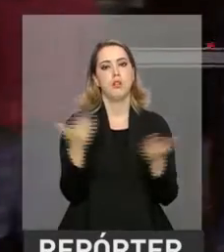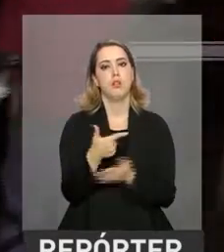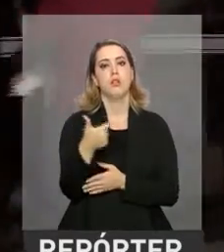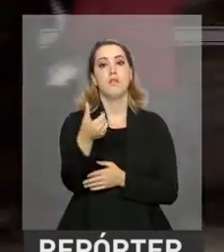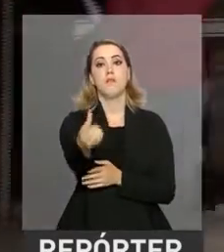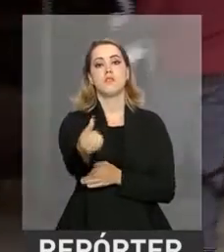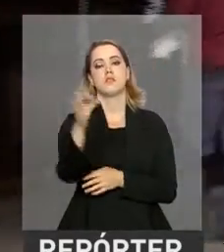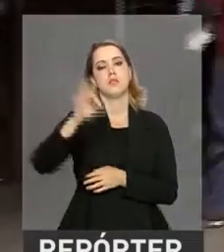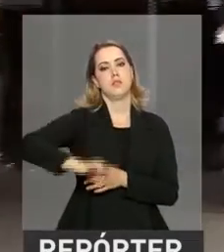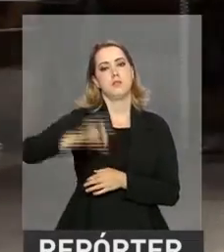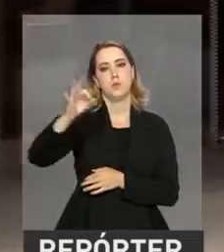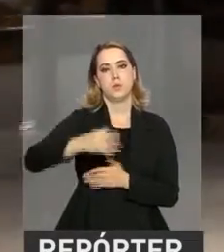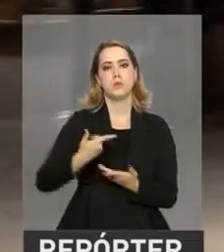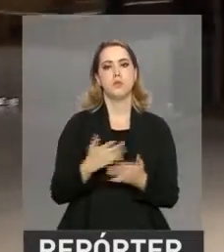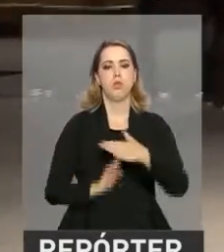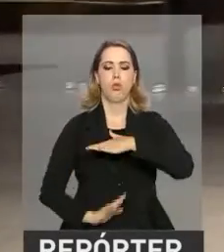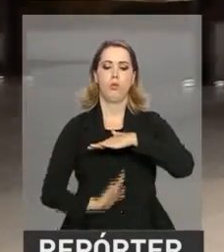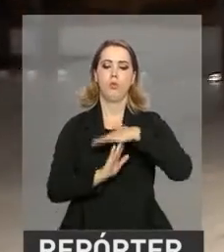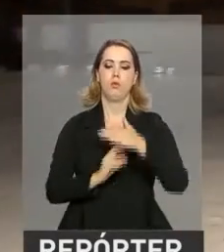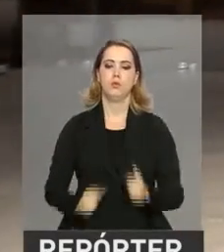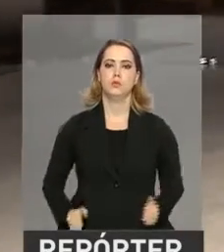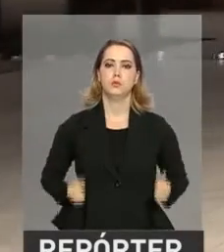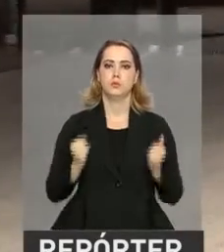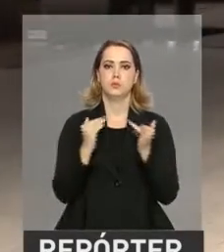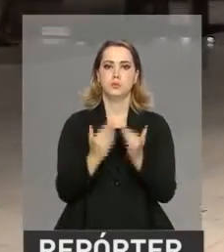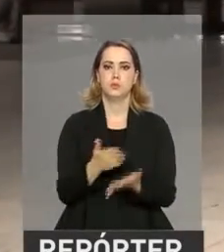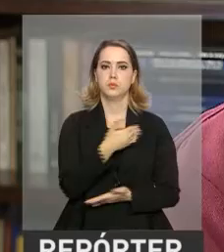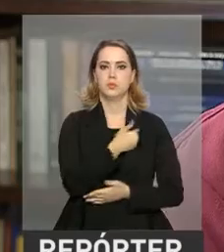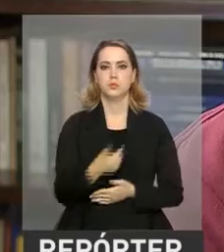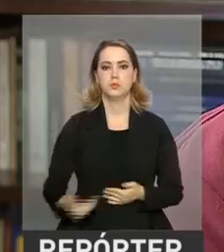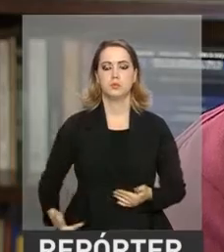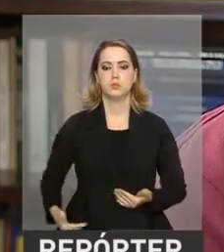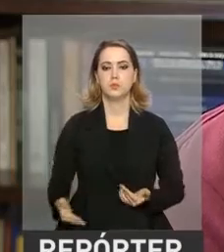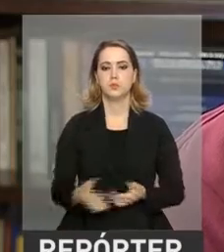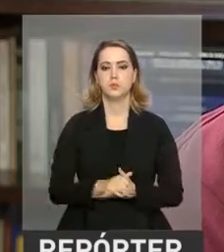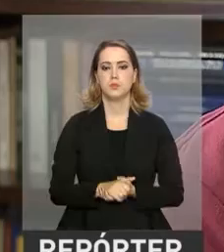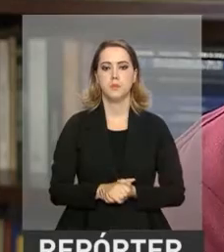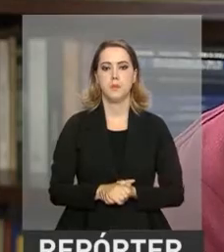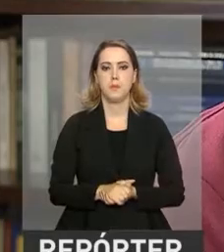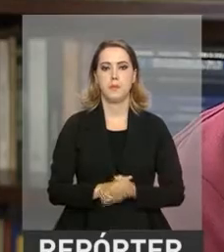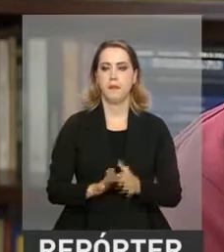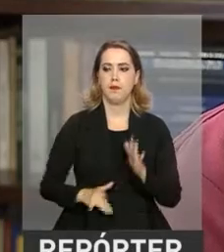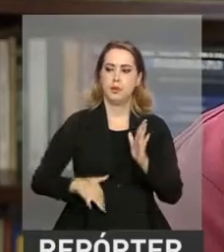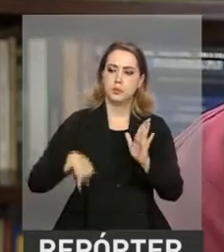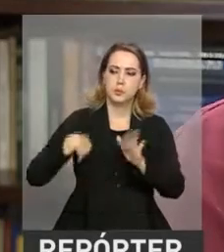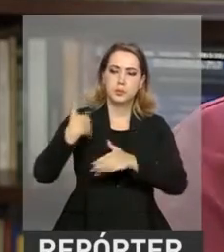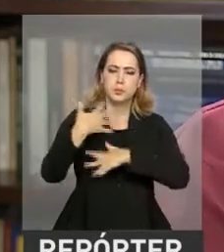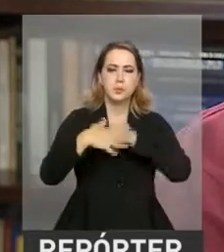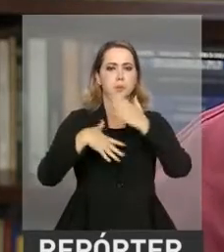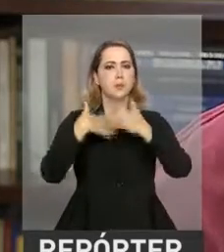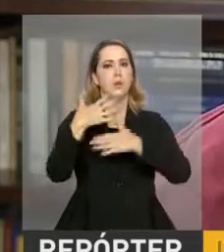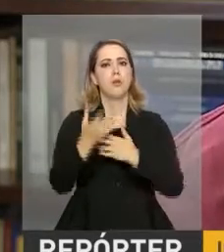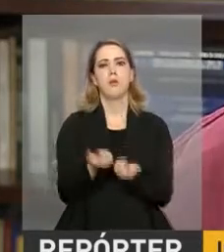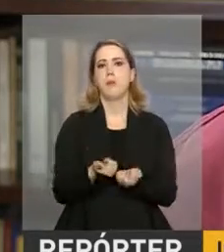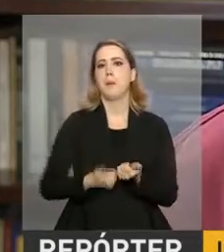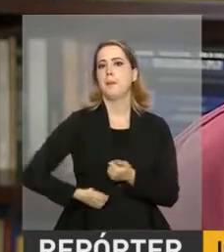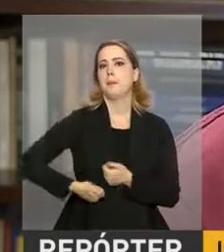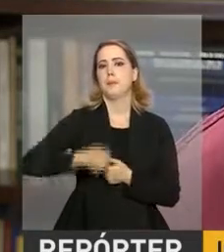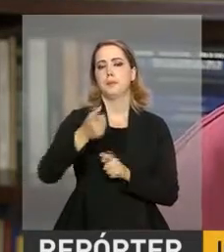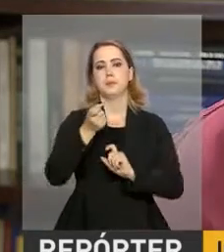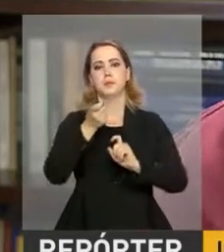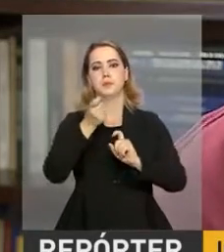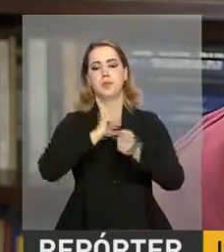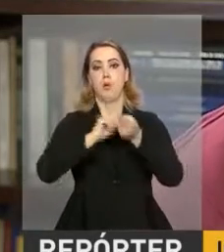anunciada a proposta de limitar os gastos públicos quanto maior for a gestão das finanças